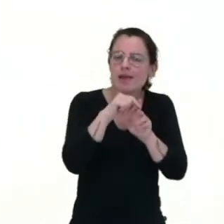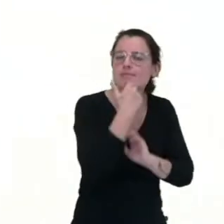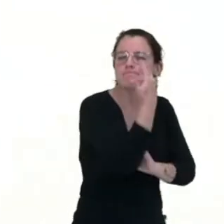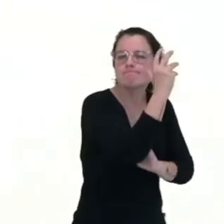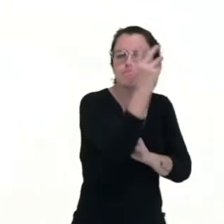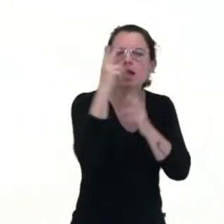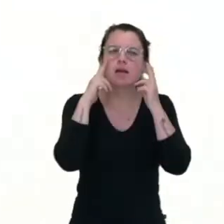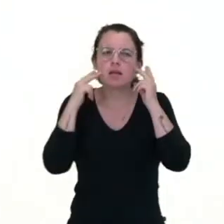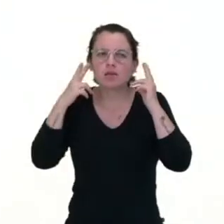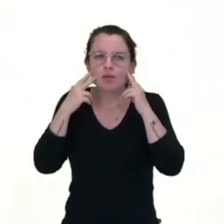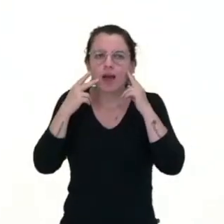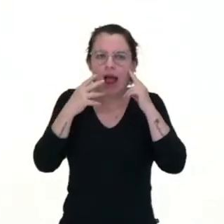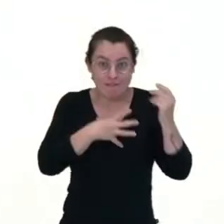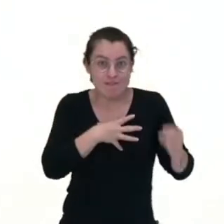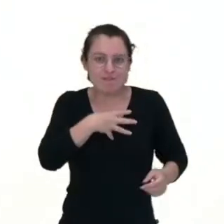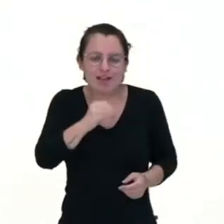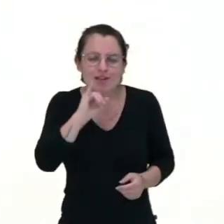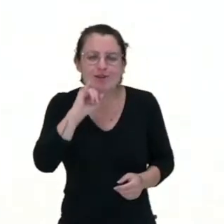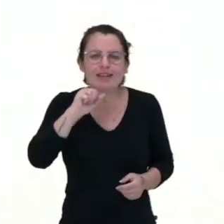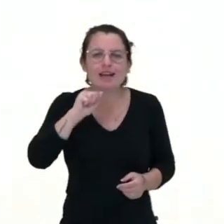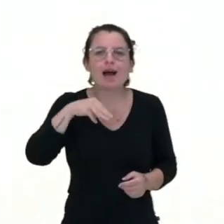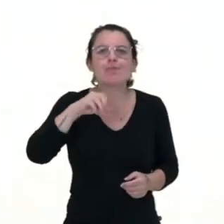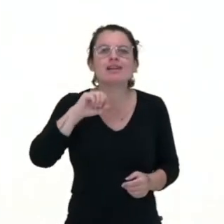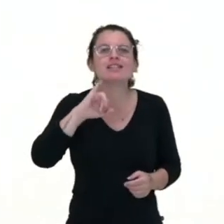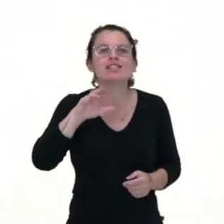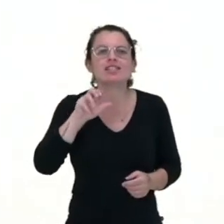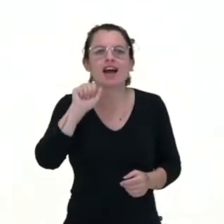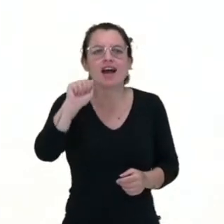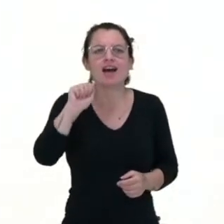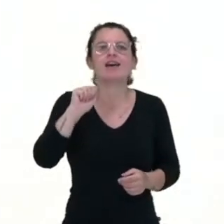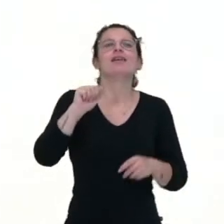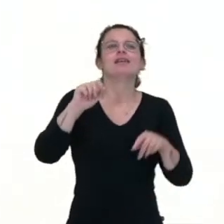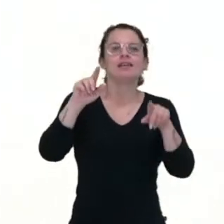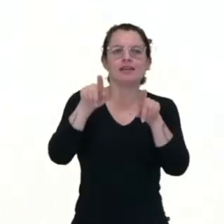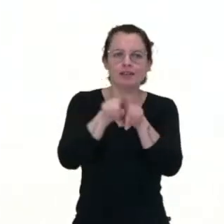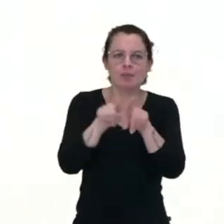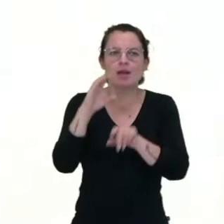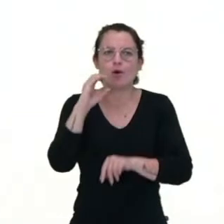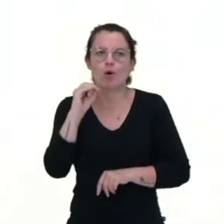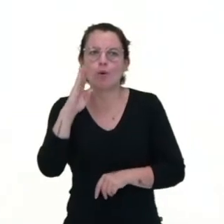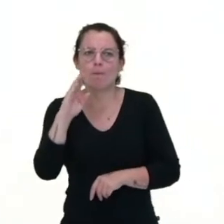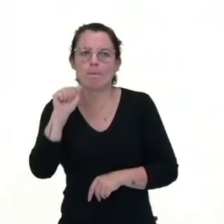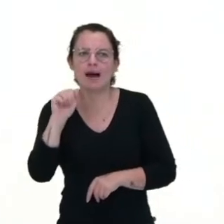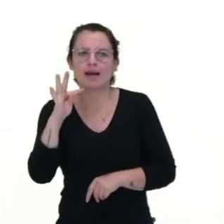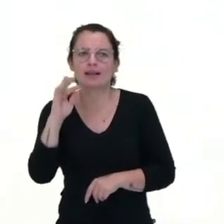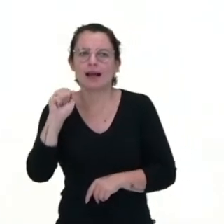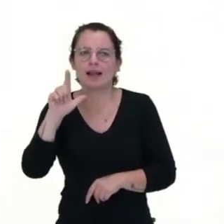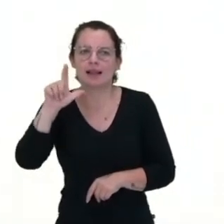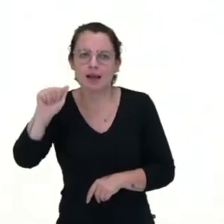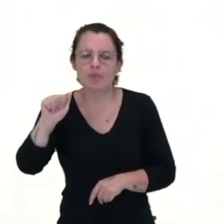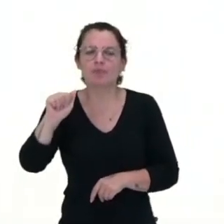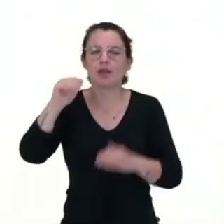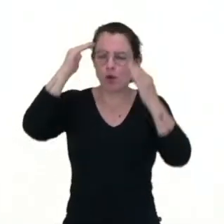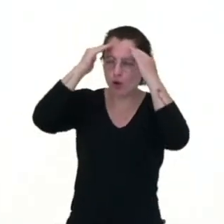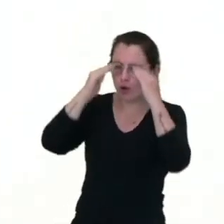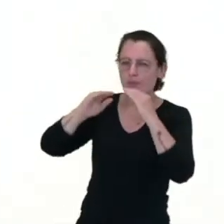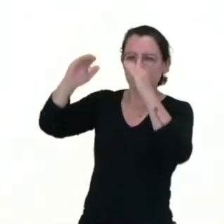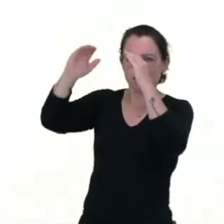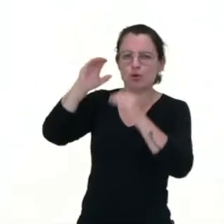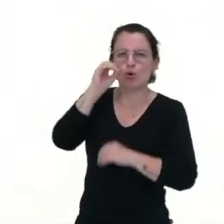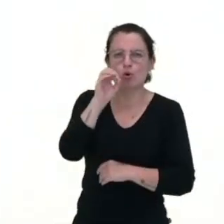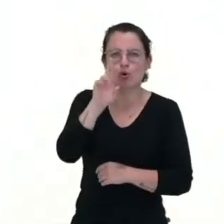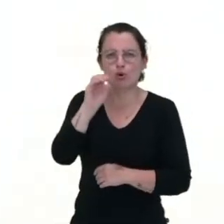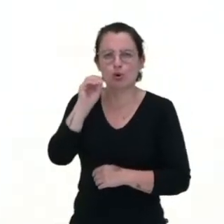de um dos filhos de Iemanjá, Obatolá, respondendo diretamente às ordens de Olorum, criou o